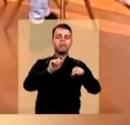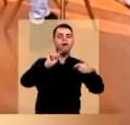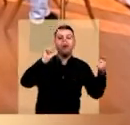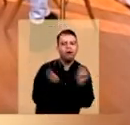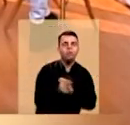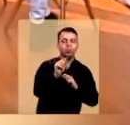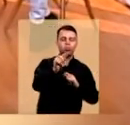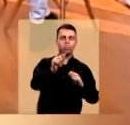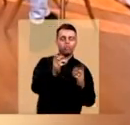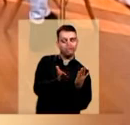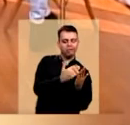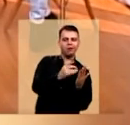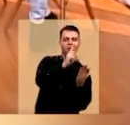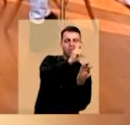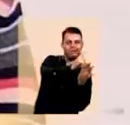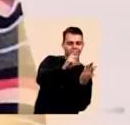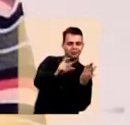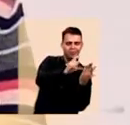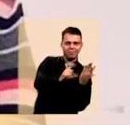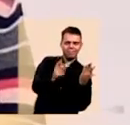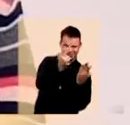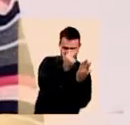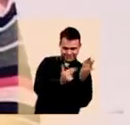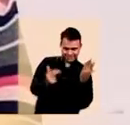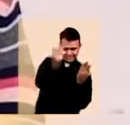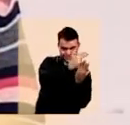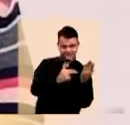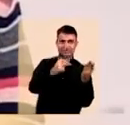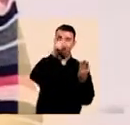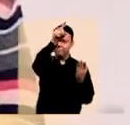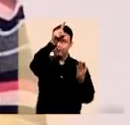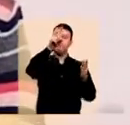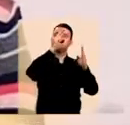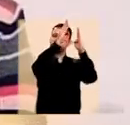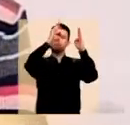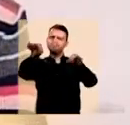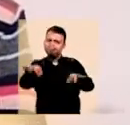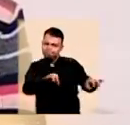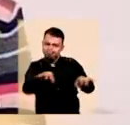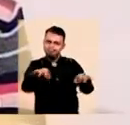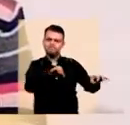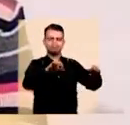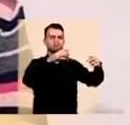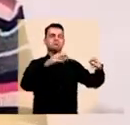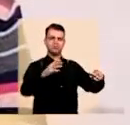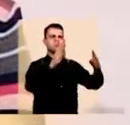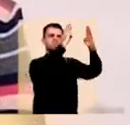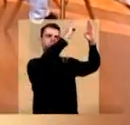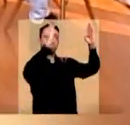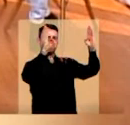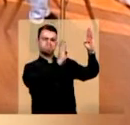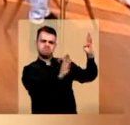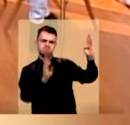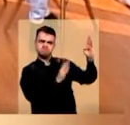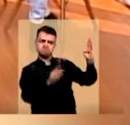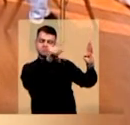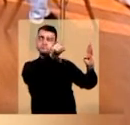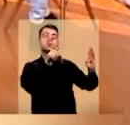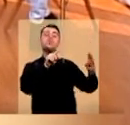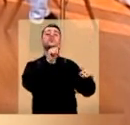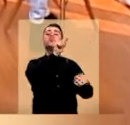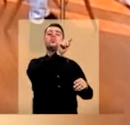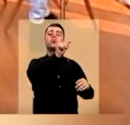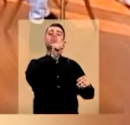em quadrinhos, né? Então, a gente separou uma estante só de quadrinhos. Dessas adaptações dos clássicos.